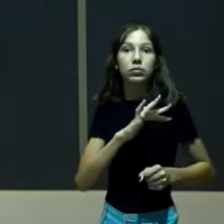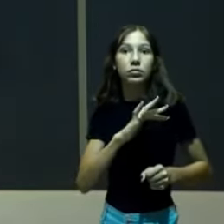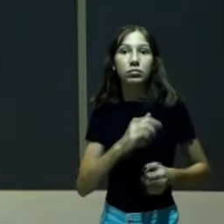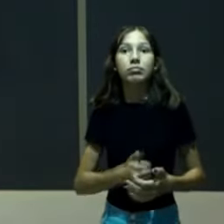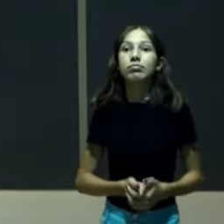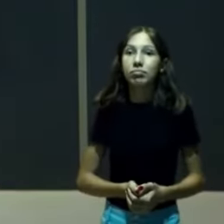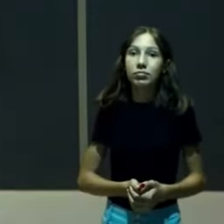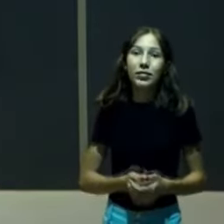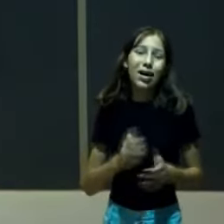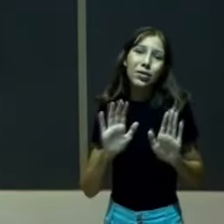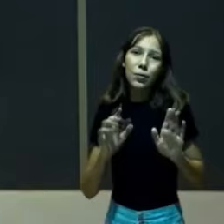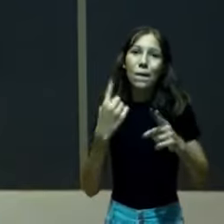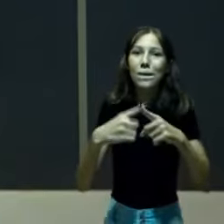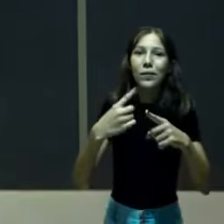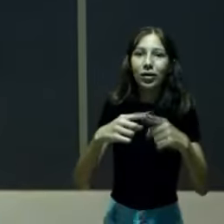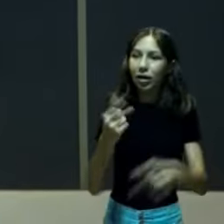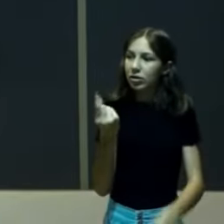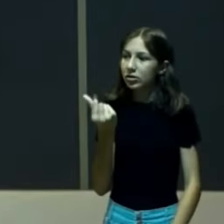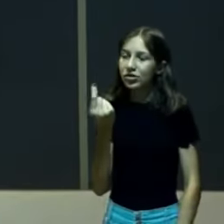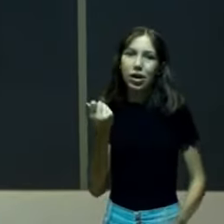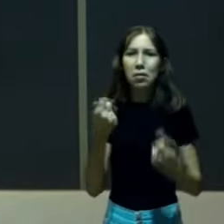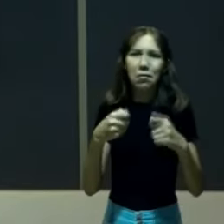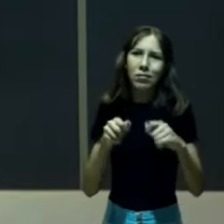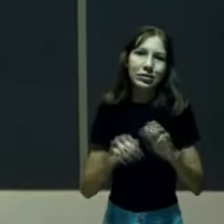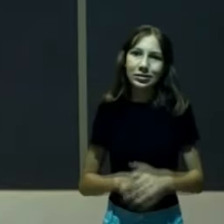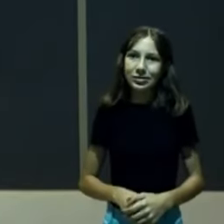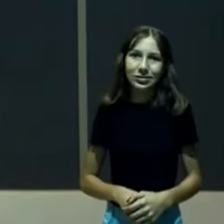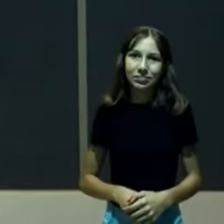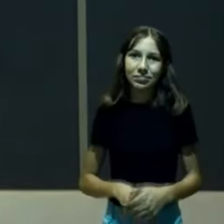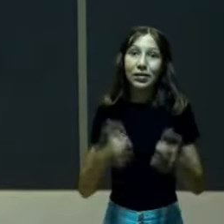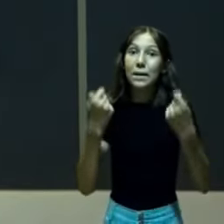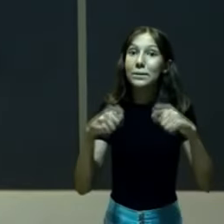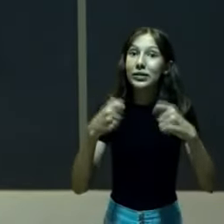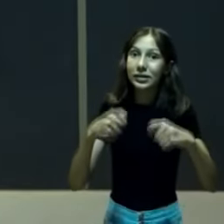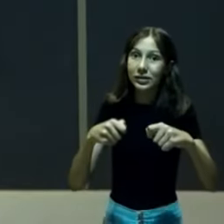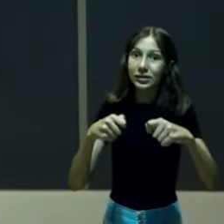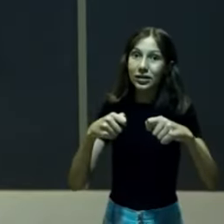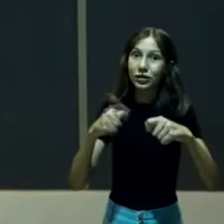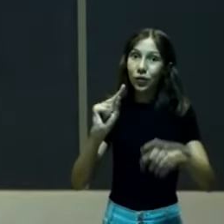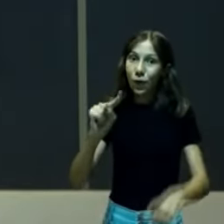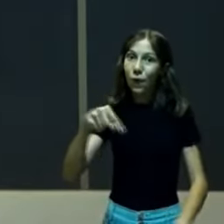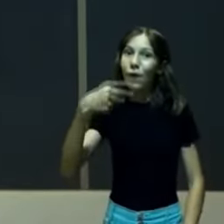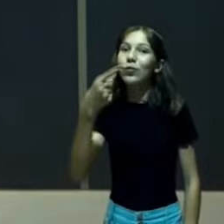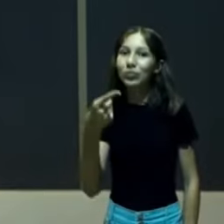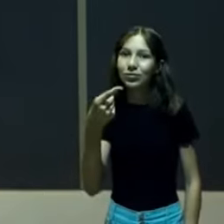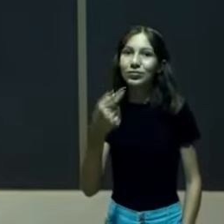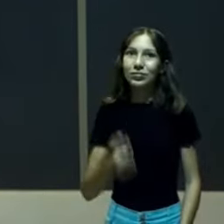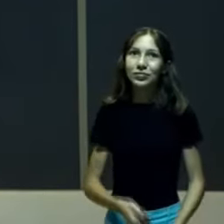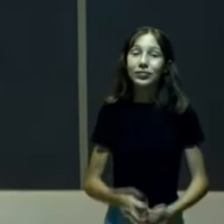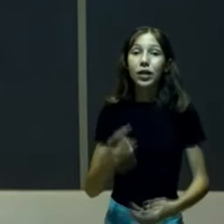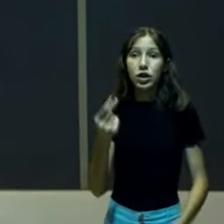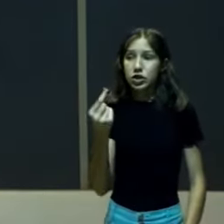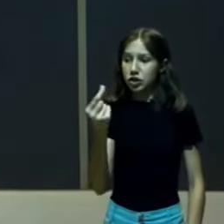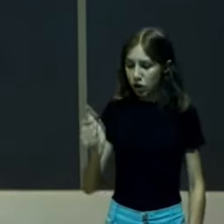mais coisas materiais para ele. Não é isso que ele precisa. Ele precisa de algo em outra área. Está cheio de